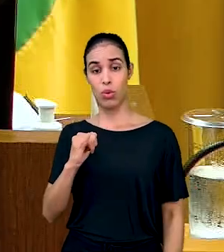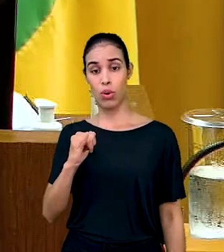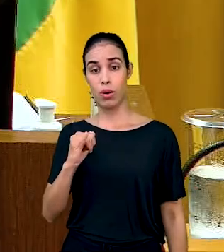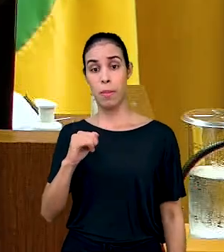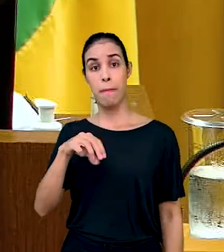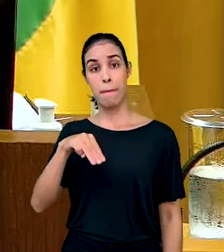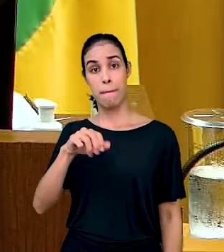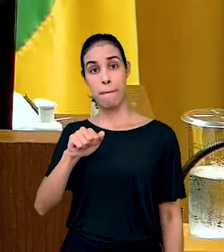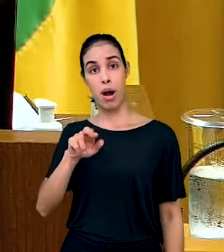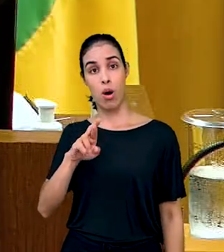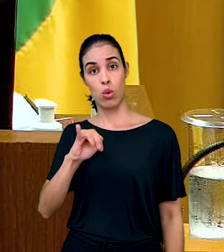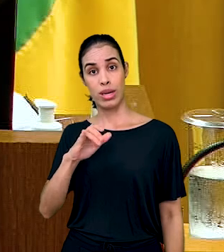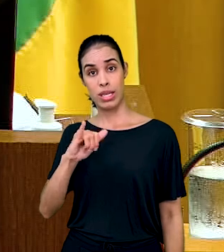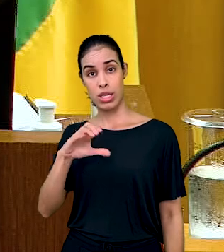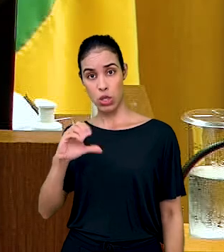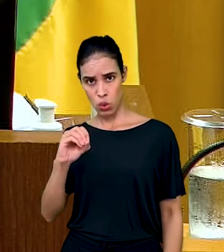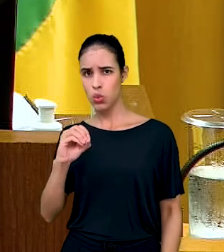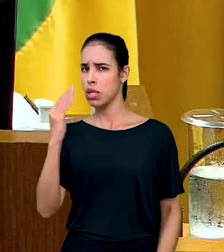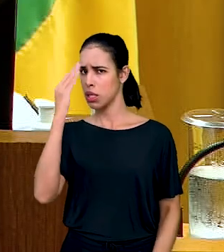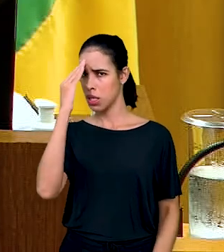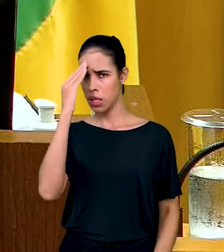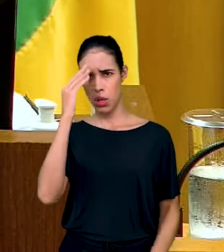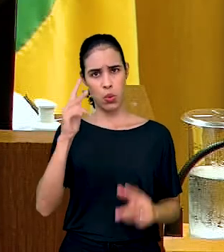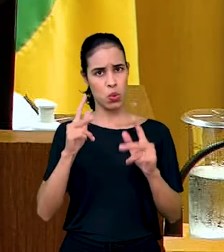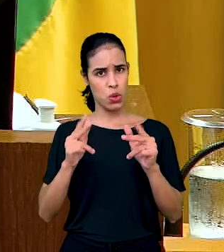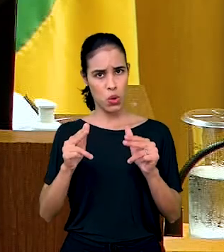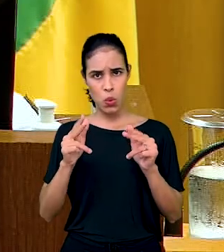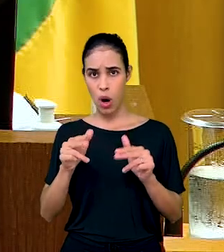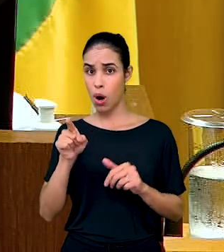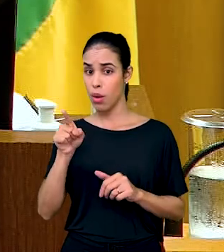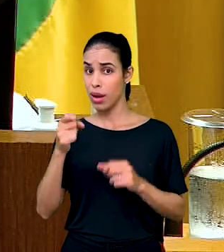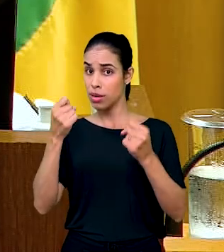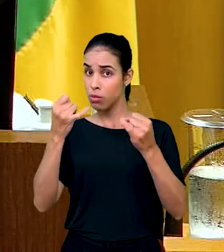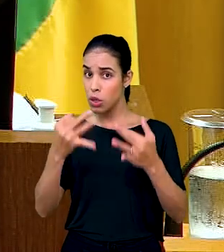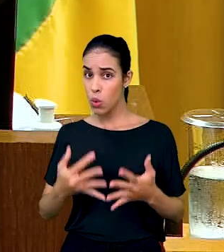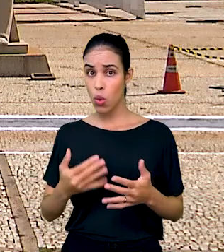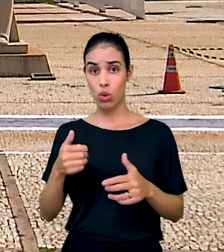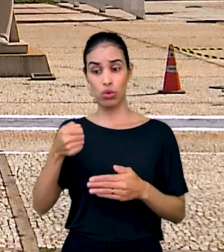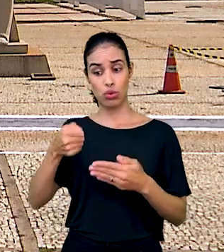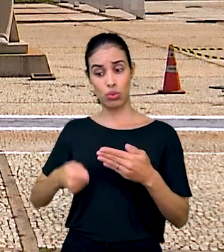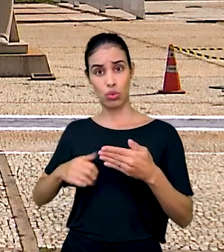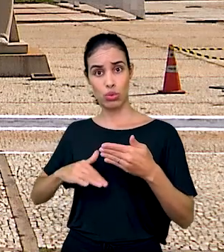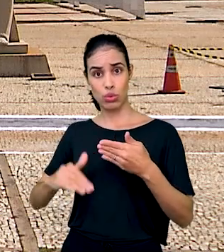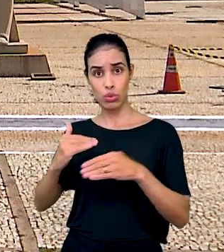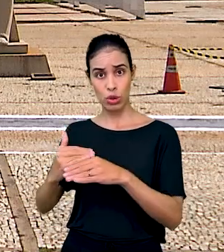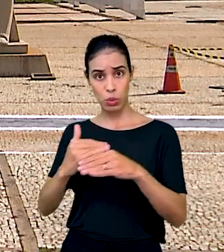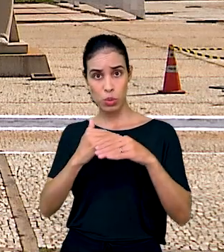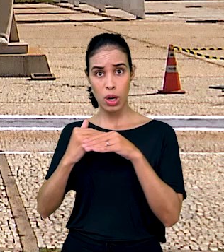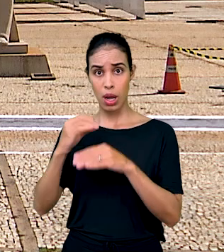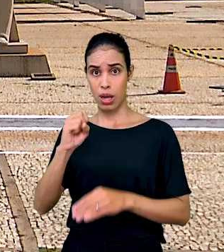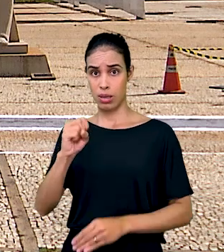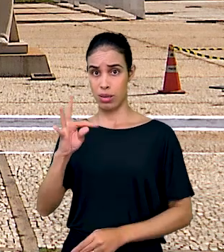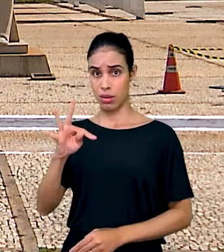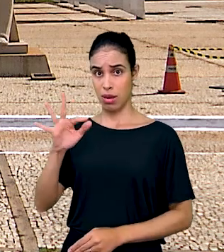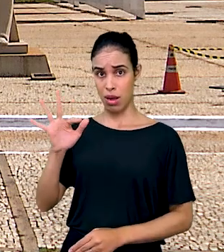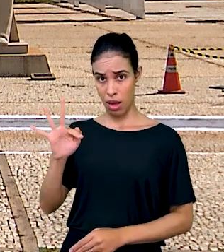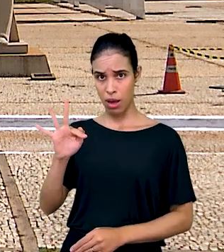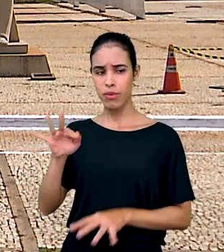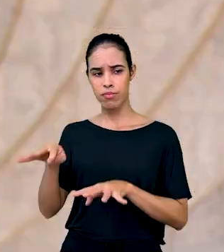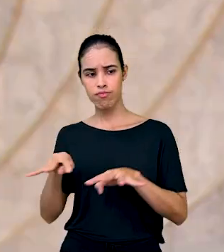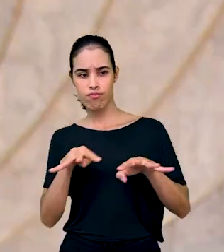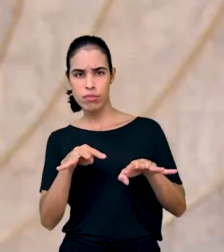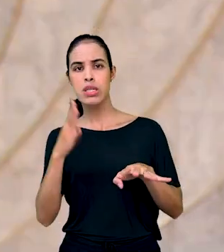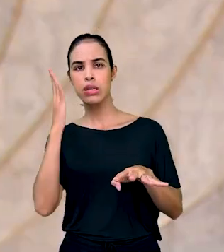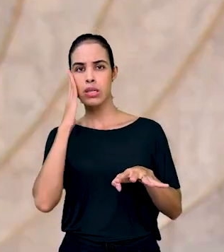ministro Maurício Godinho Delgado, teve o mesmo entendimento. O ministro explicou que a jurisprudência do Supremo Tribunal